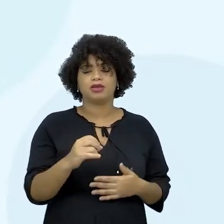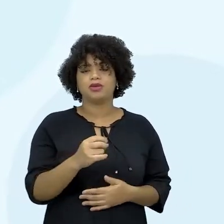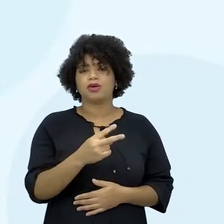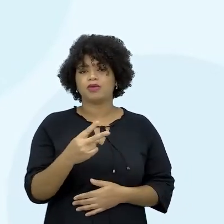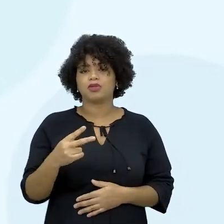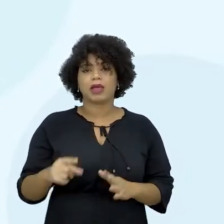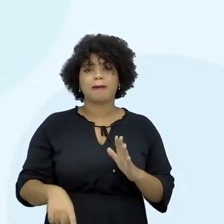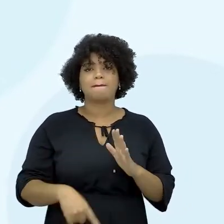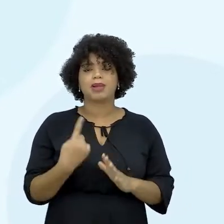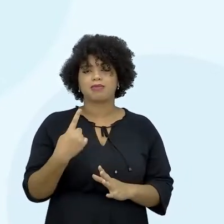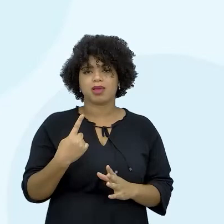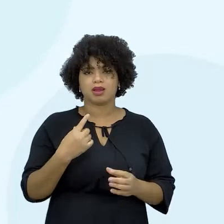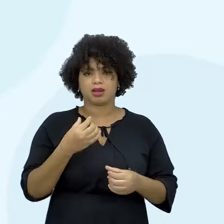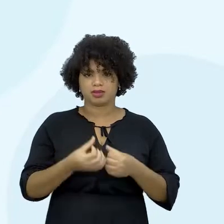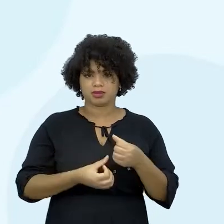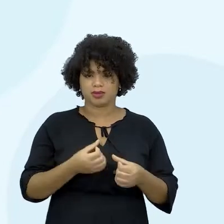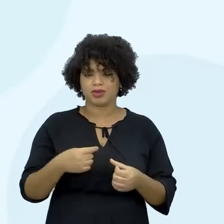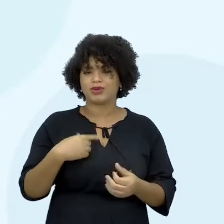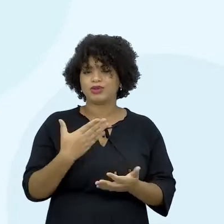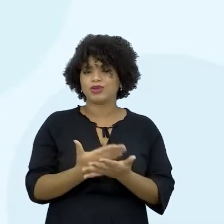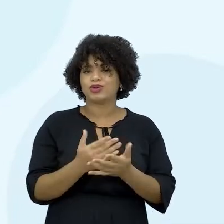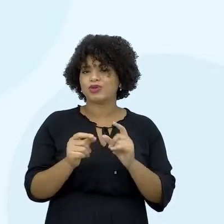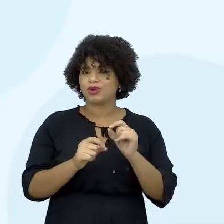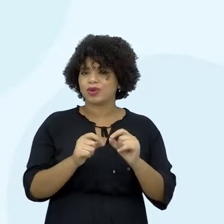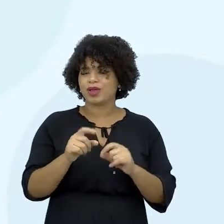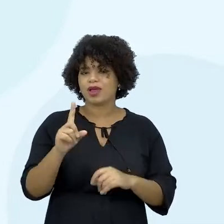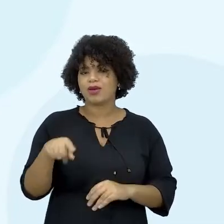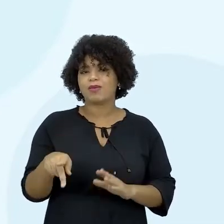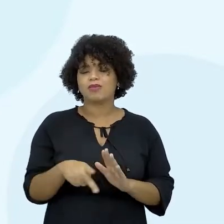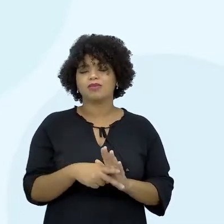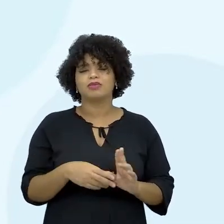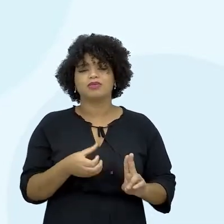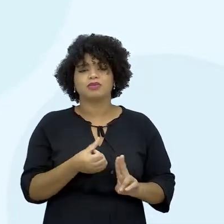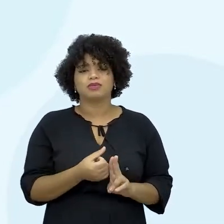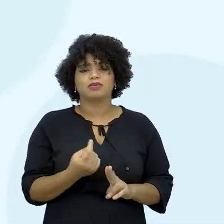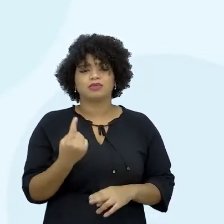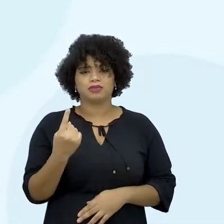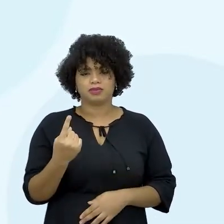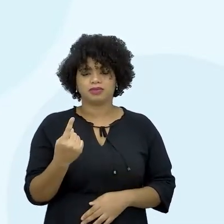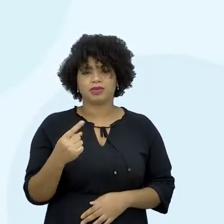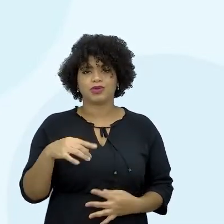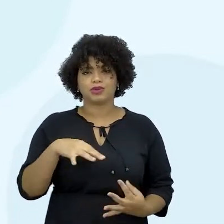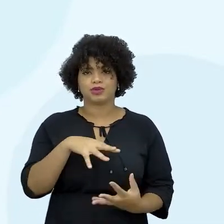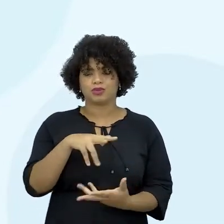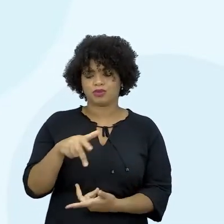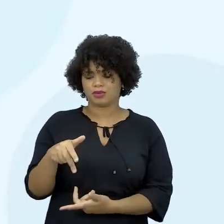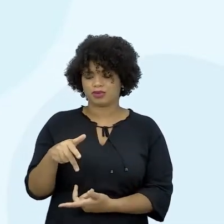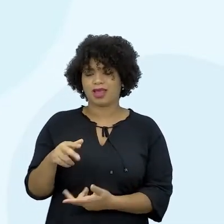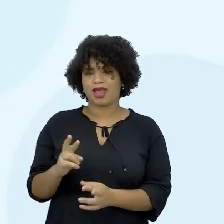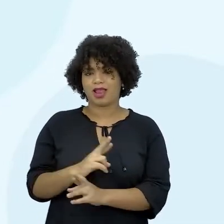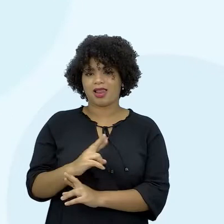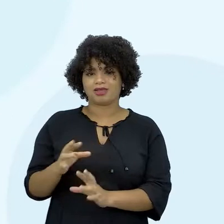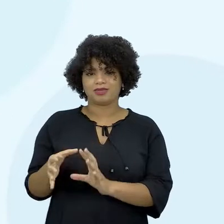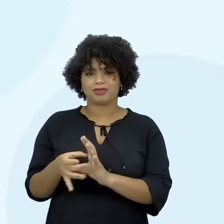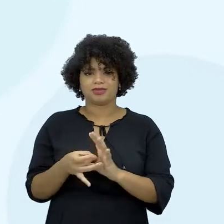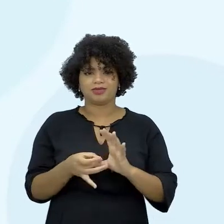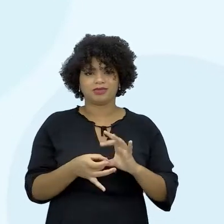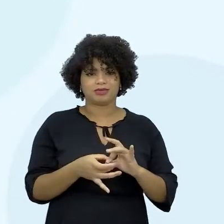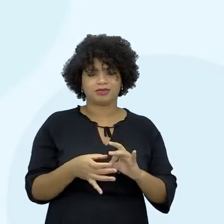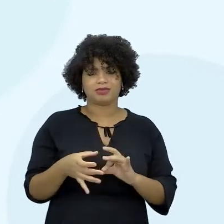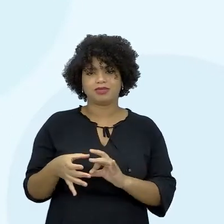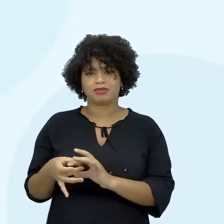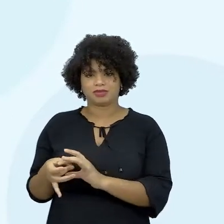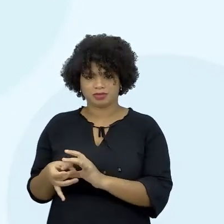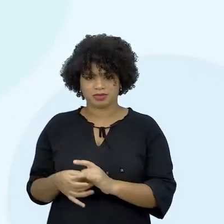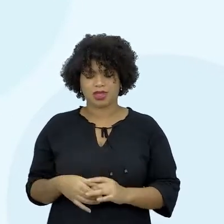primeiro semestre, estaremos estudando a unidade curricular 1, que é No Mundo Tudo Está Interligado. No segundo